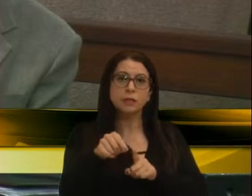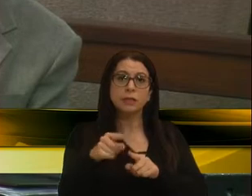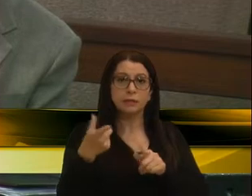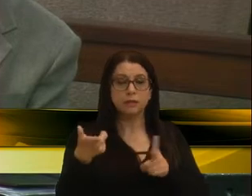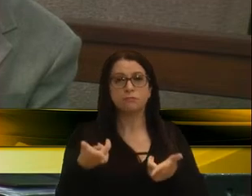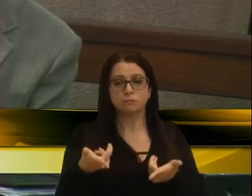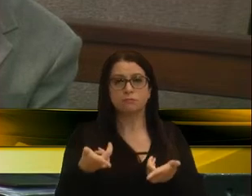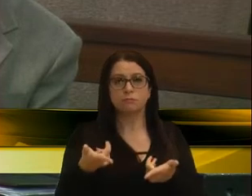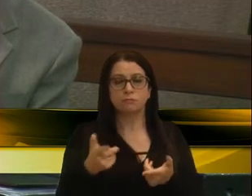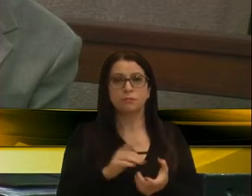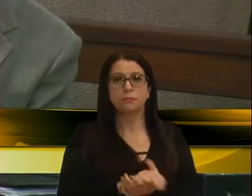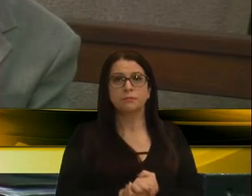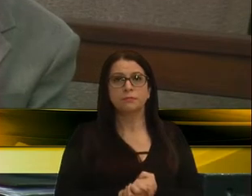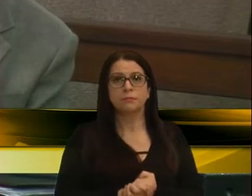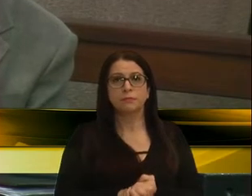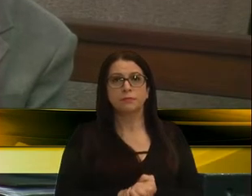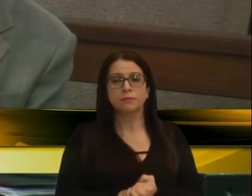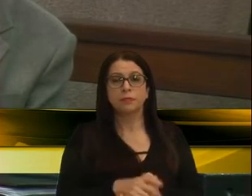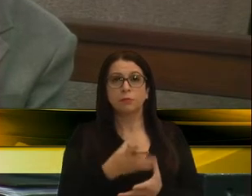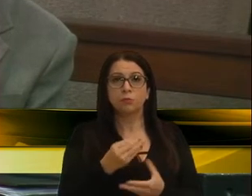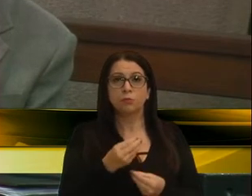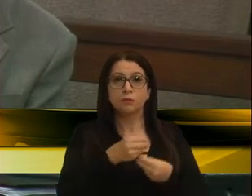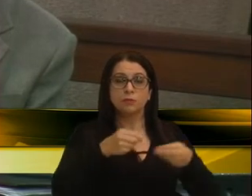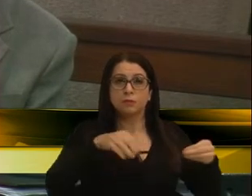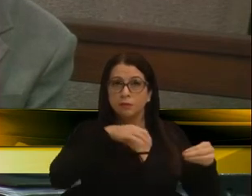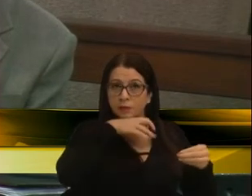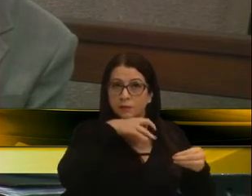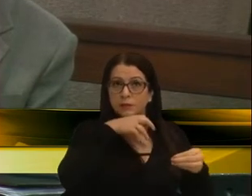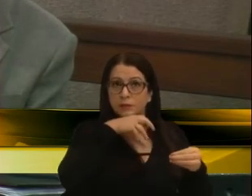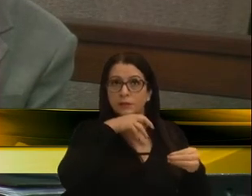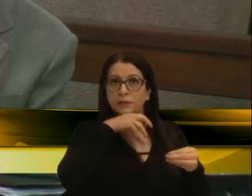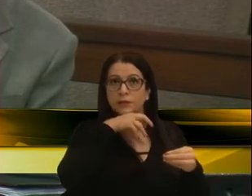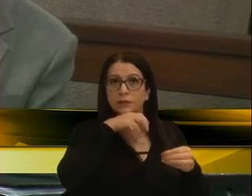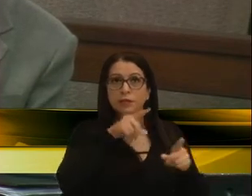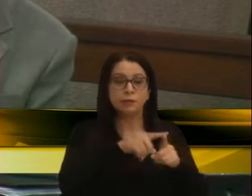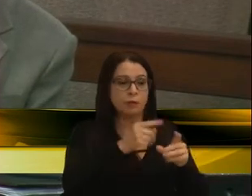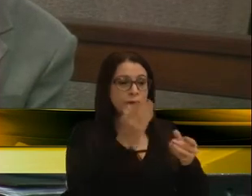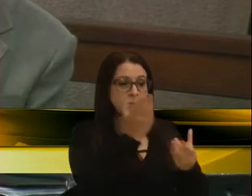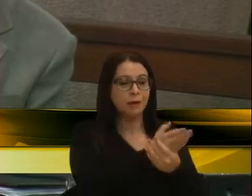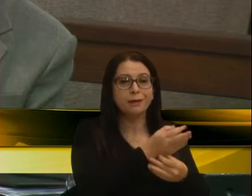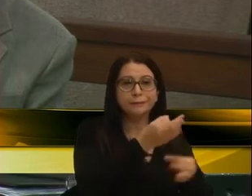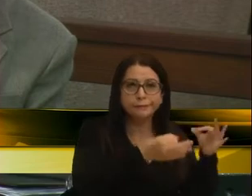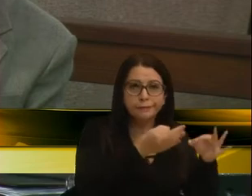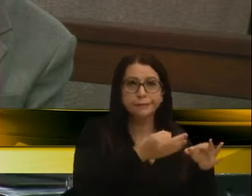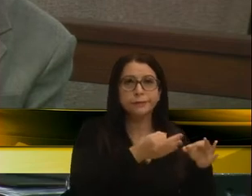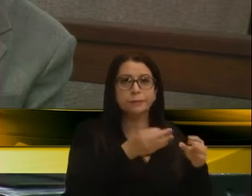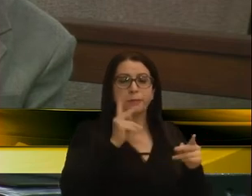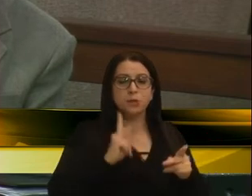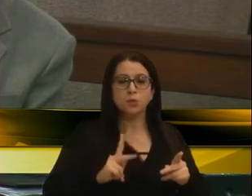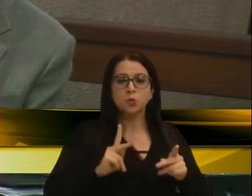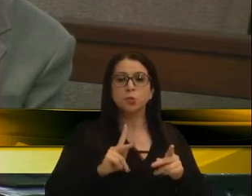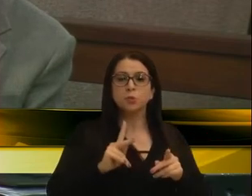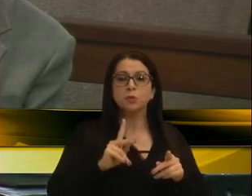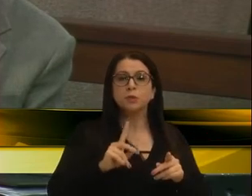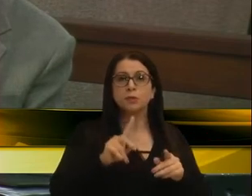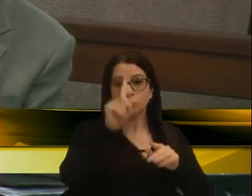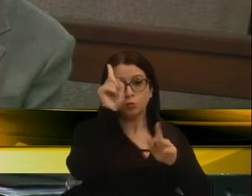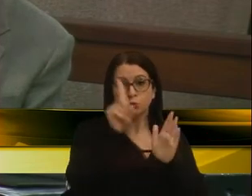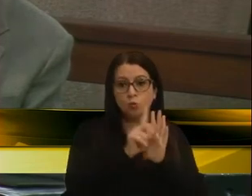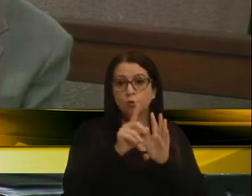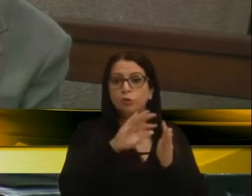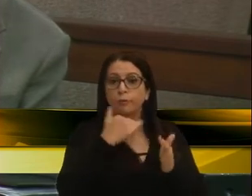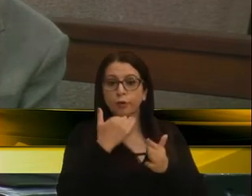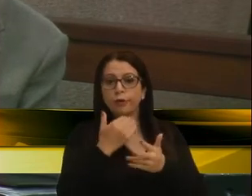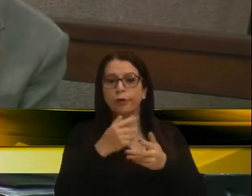ponto. Muitos desses terrenos estão em litígio judicial, são herdeiros que às vezes têm problema, empresas